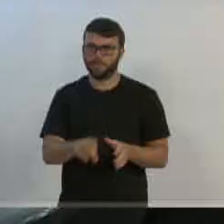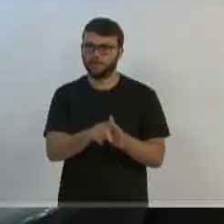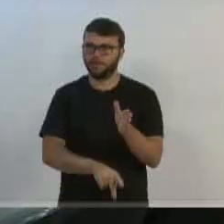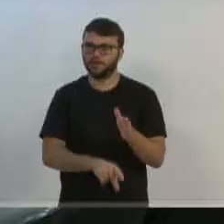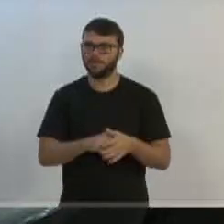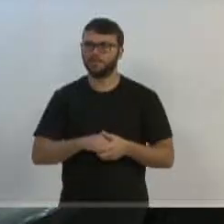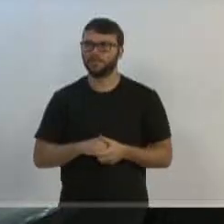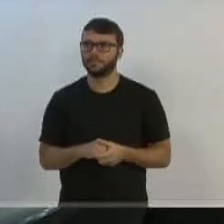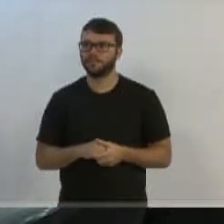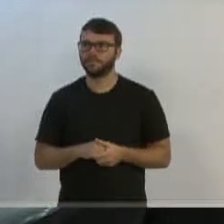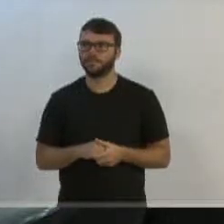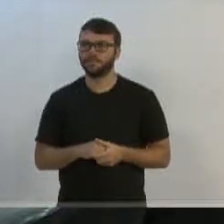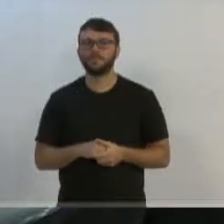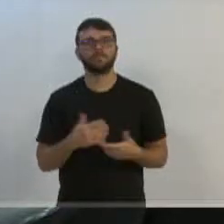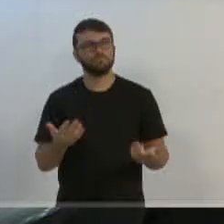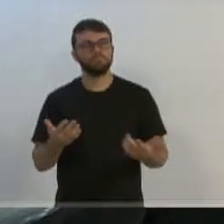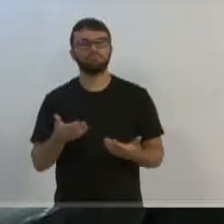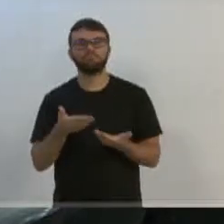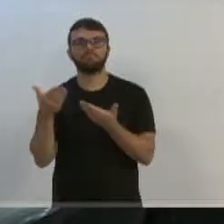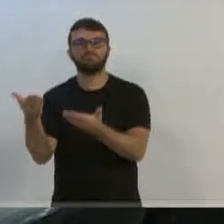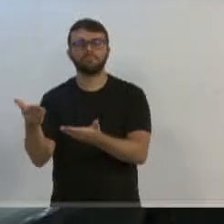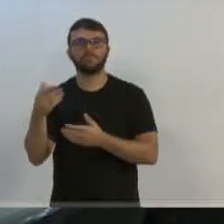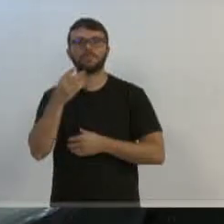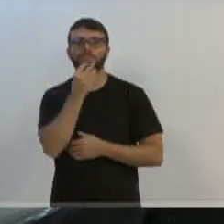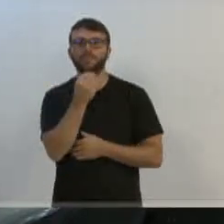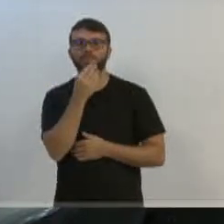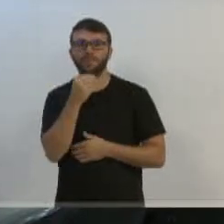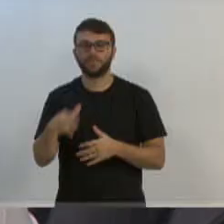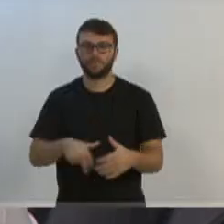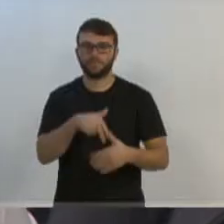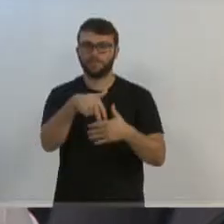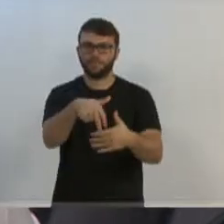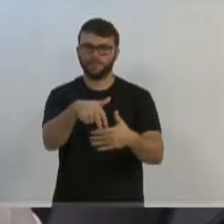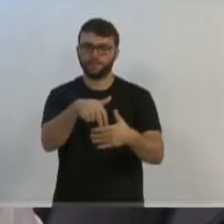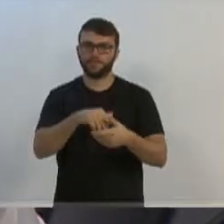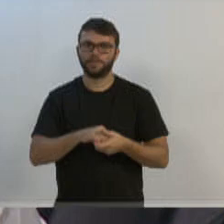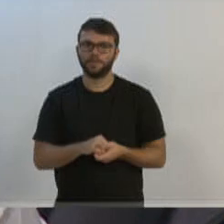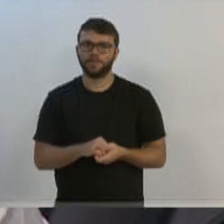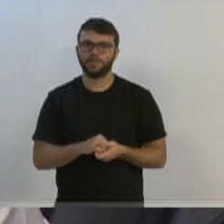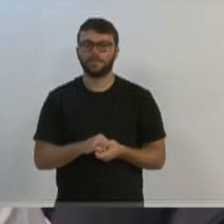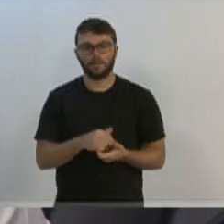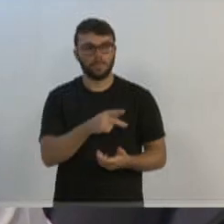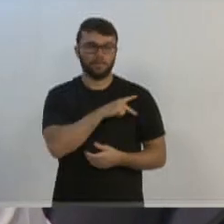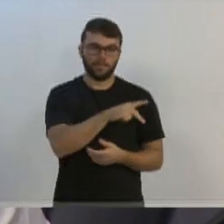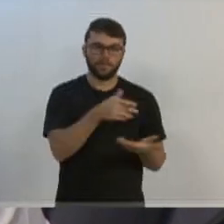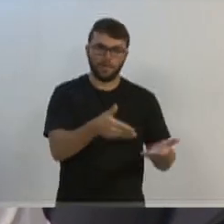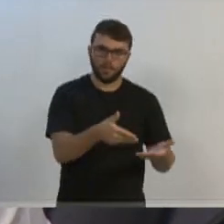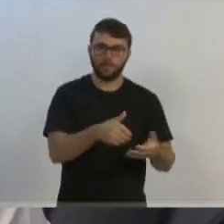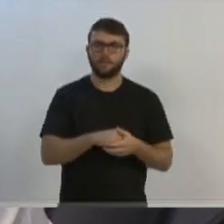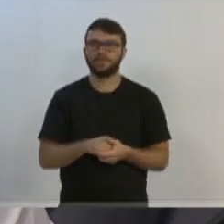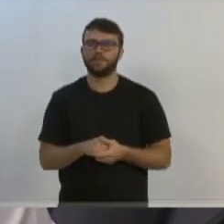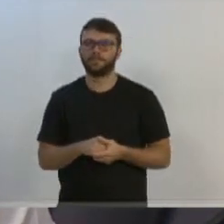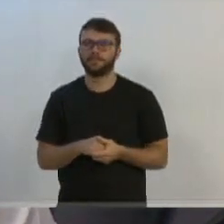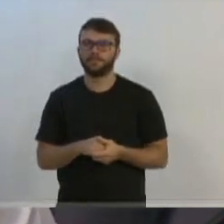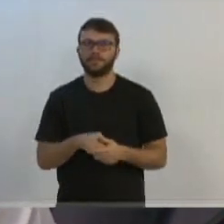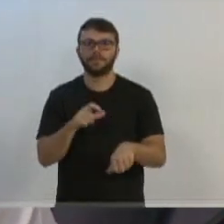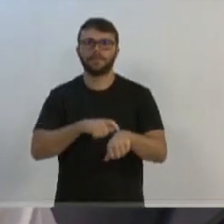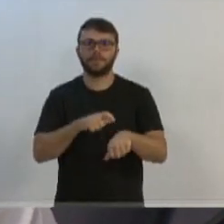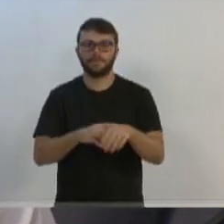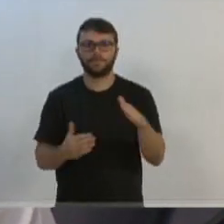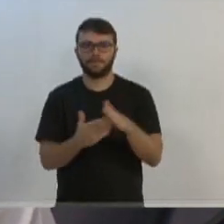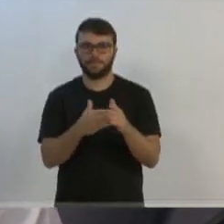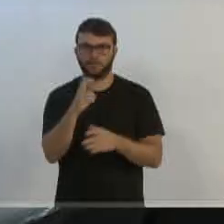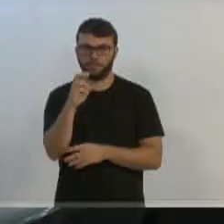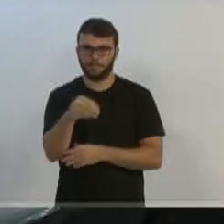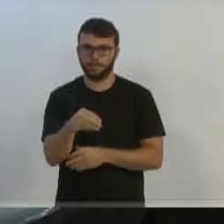Vamos ouvir, então, o vereador Bruno Cunha, que por hora preside os trabalhos desta casa, pelo tempo de até